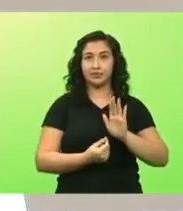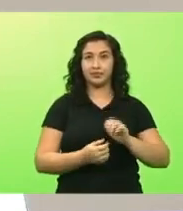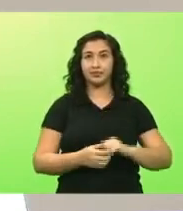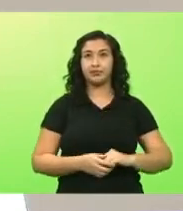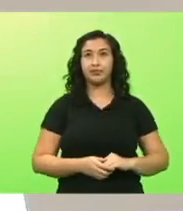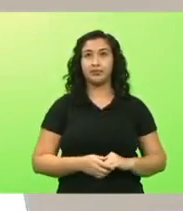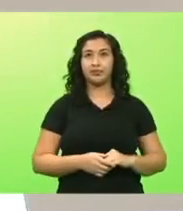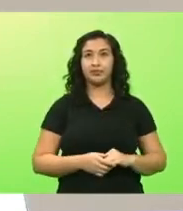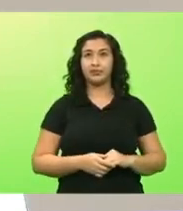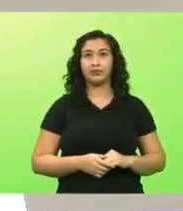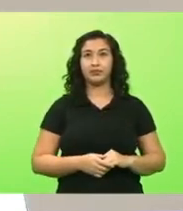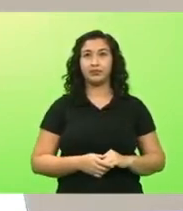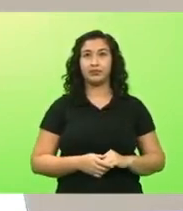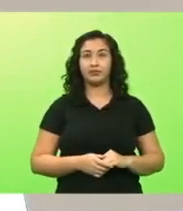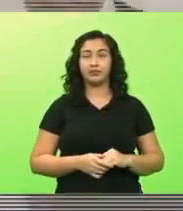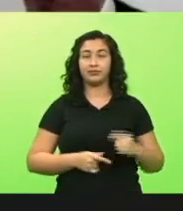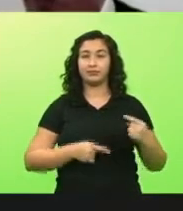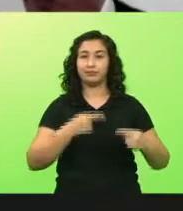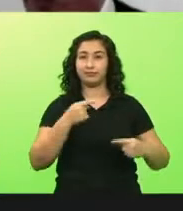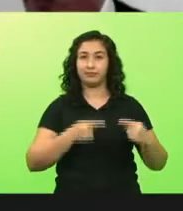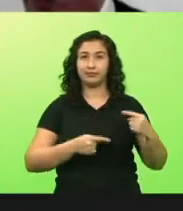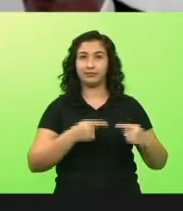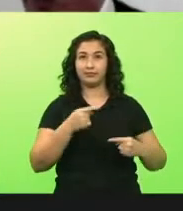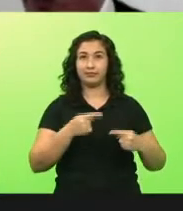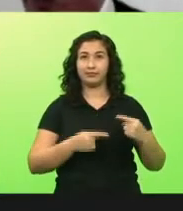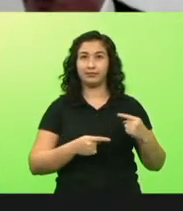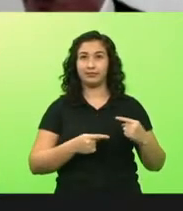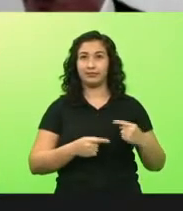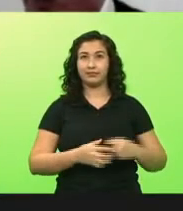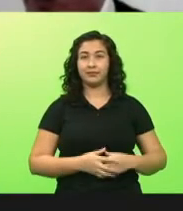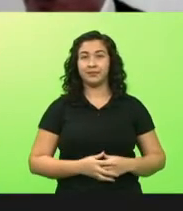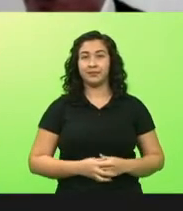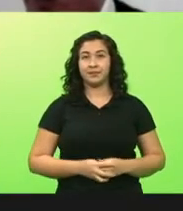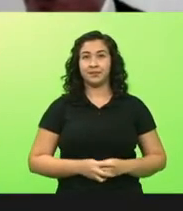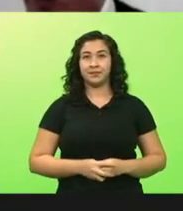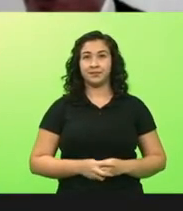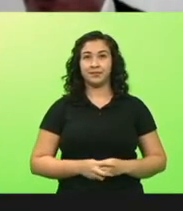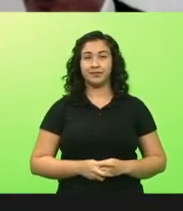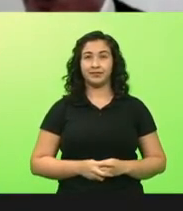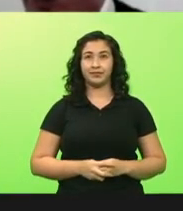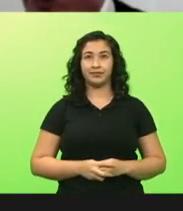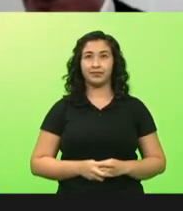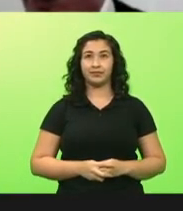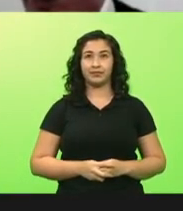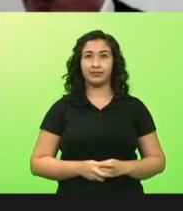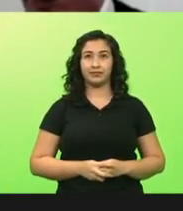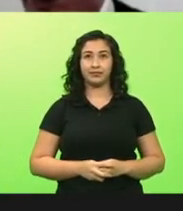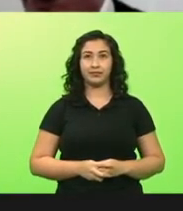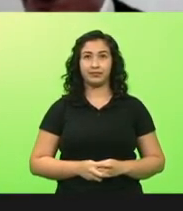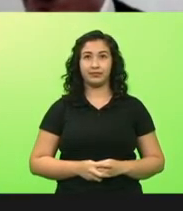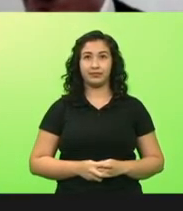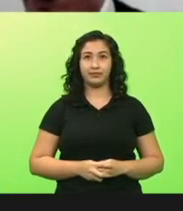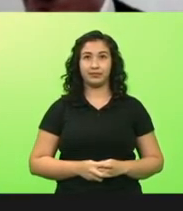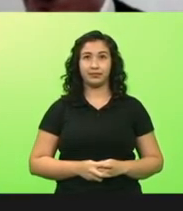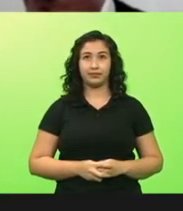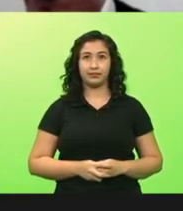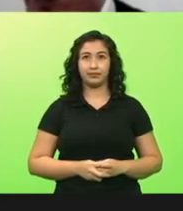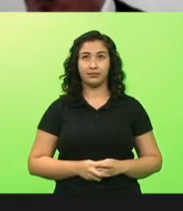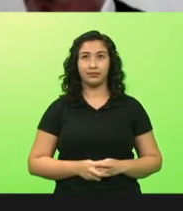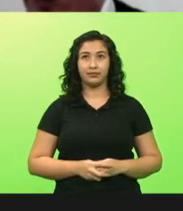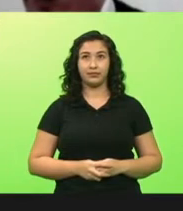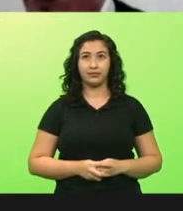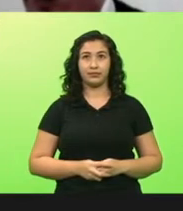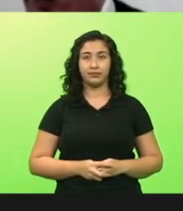Em discussão. Alô, presidente. Pela ordem. Pela ordem, deputado Jessé